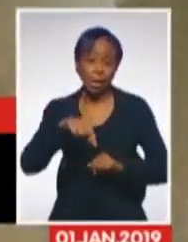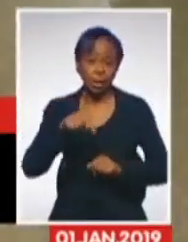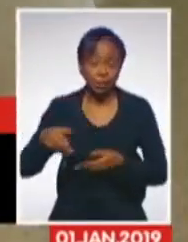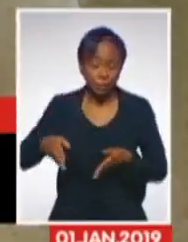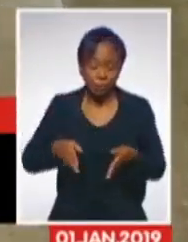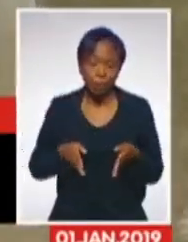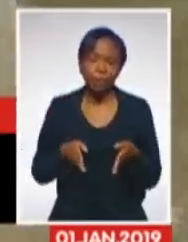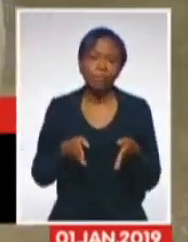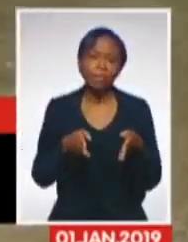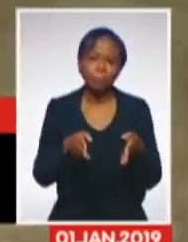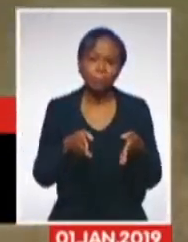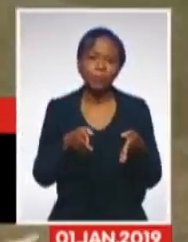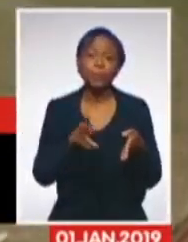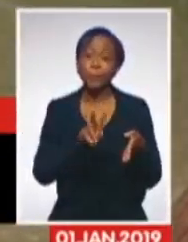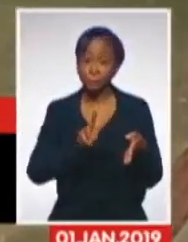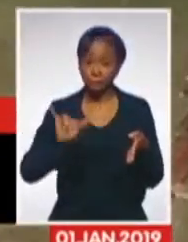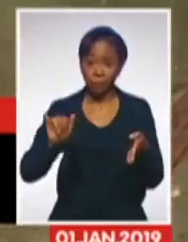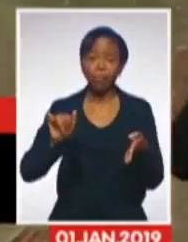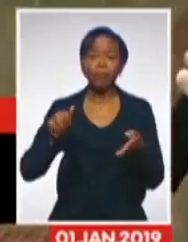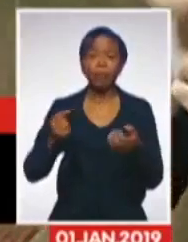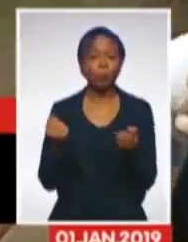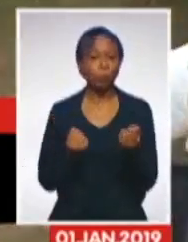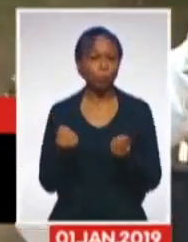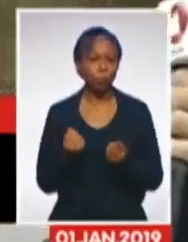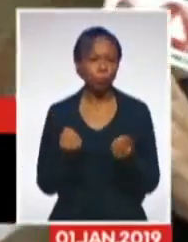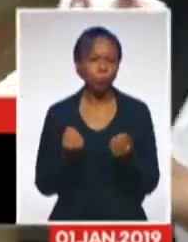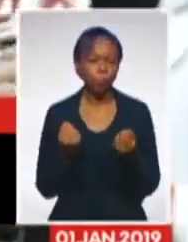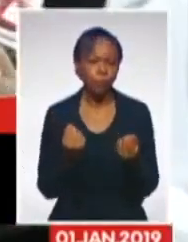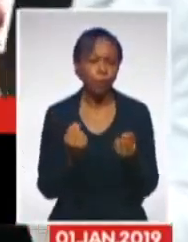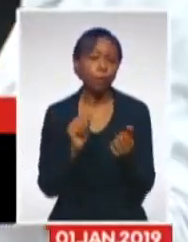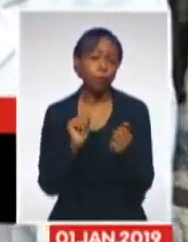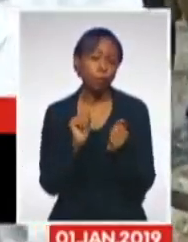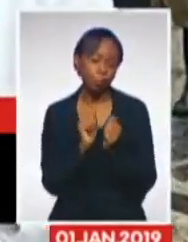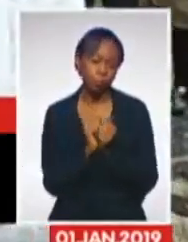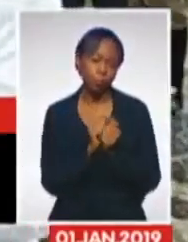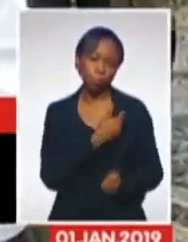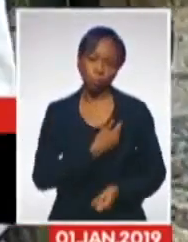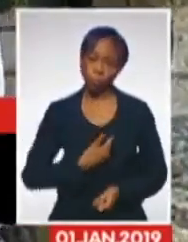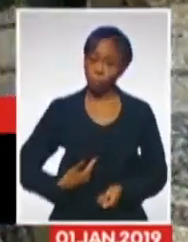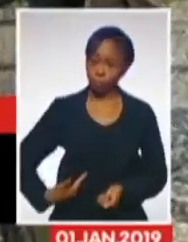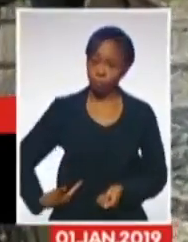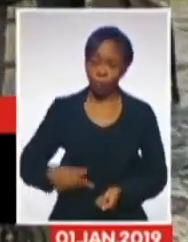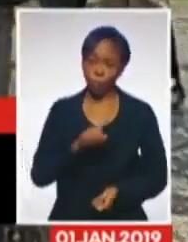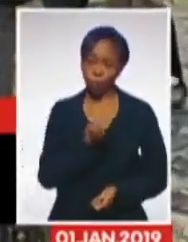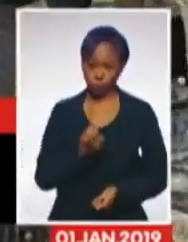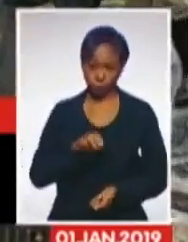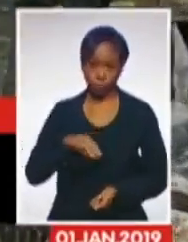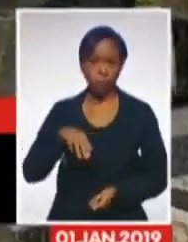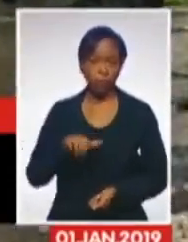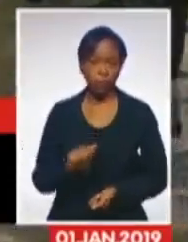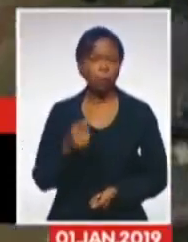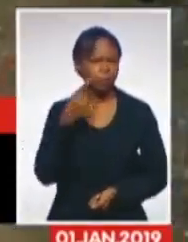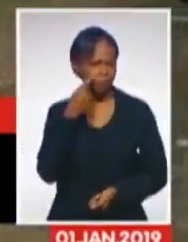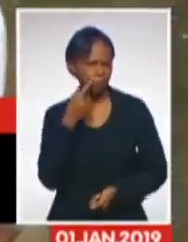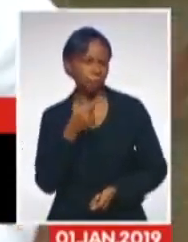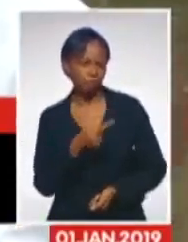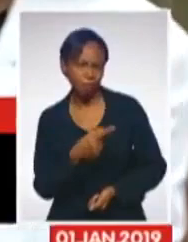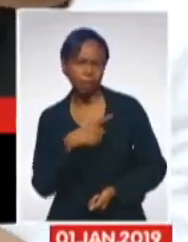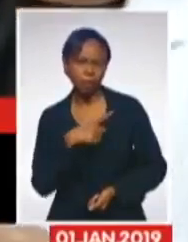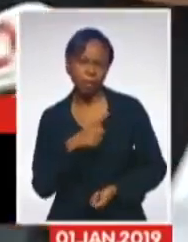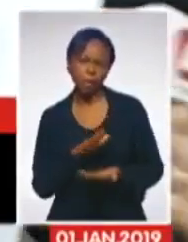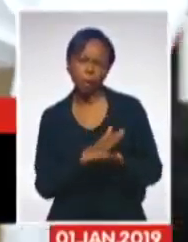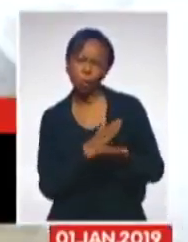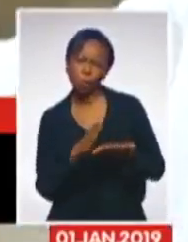vai passar o carro que vai trazer o governador eleito Romeu Zema. E você pode ver que existem algumas pessoas que saíram